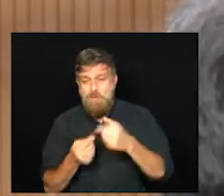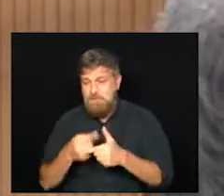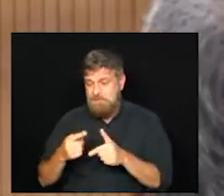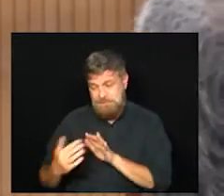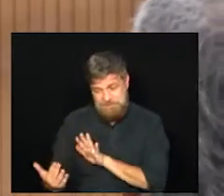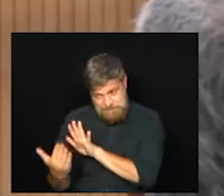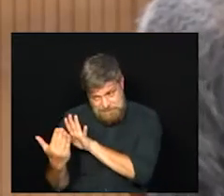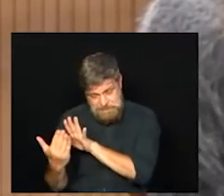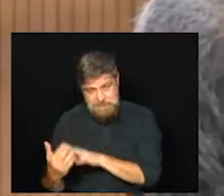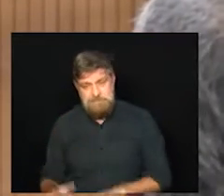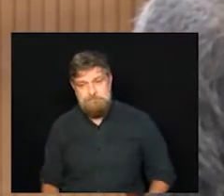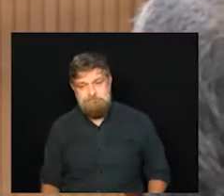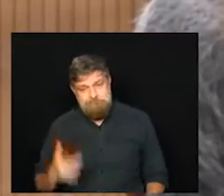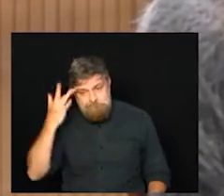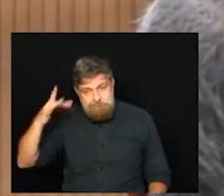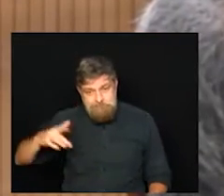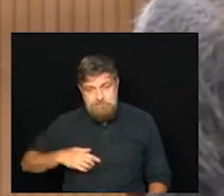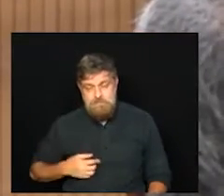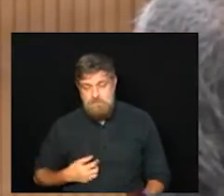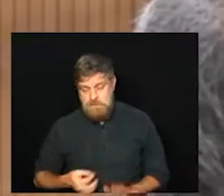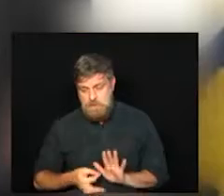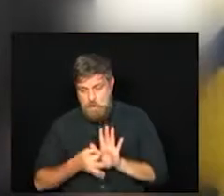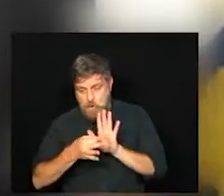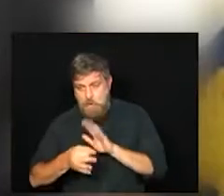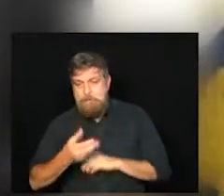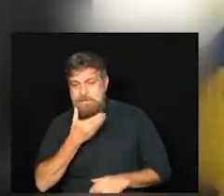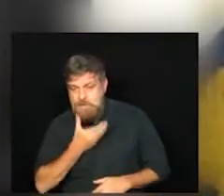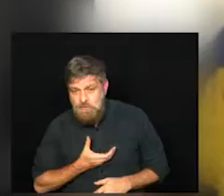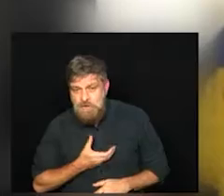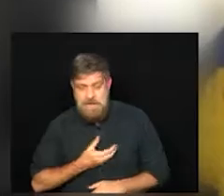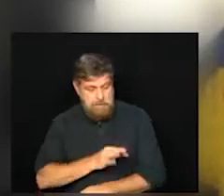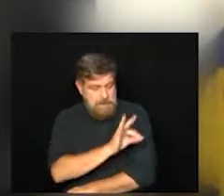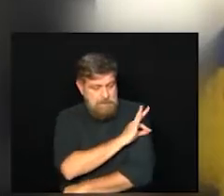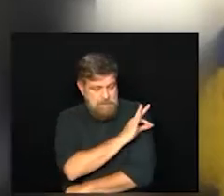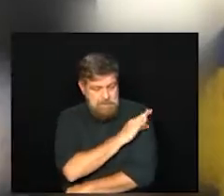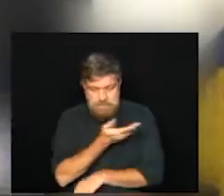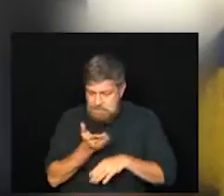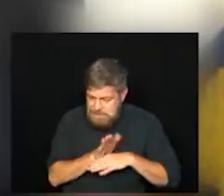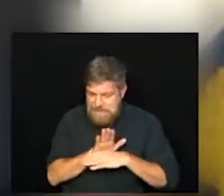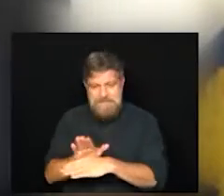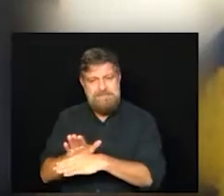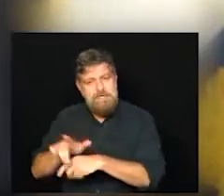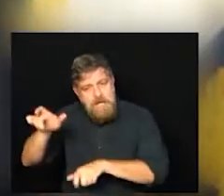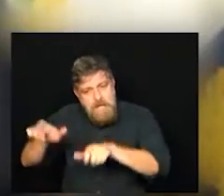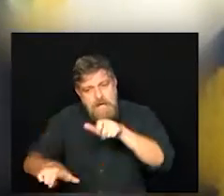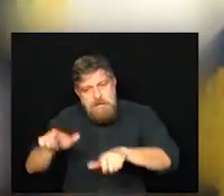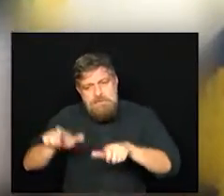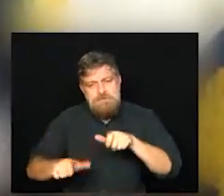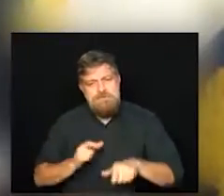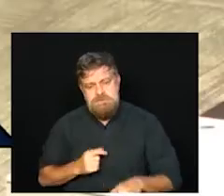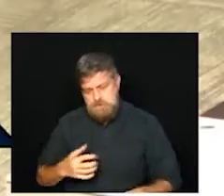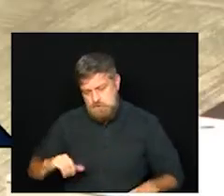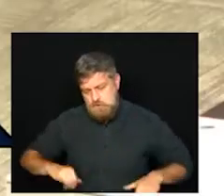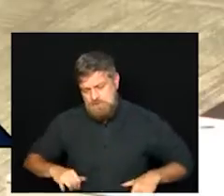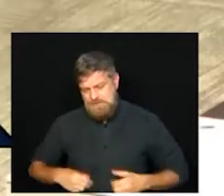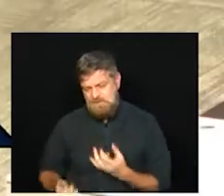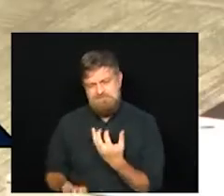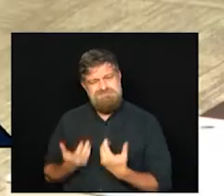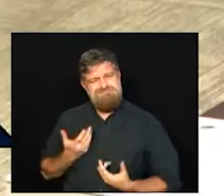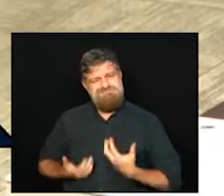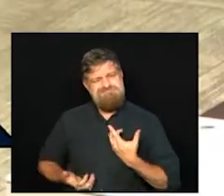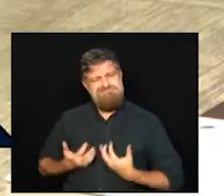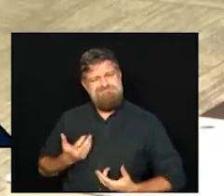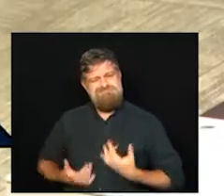Para o parlamentar, o poder público tem o dever de dar a assistência necessária às pessoas com sequelas de queimaduras. A